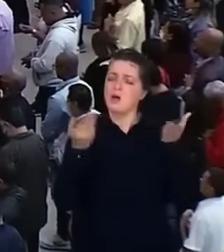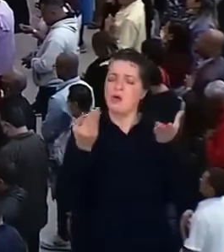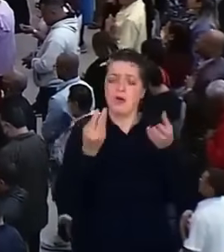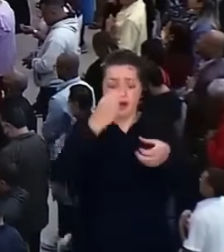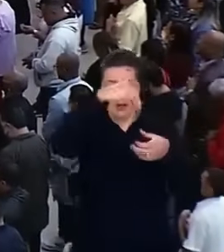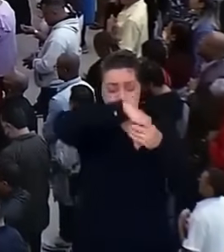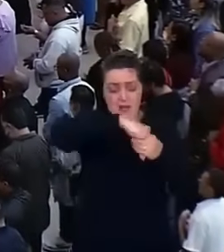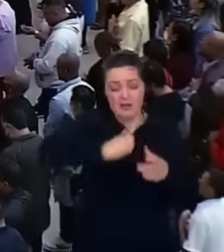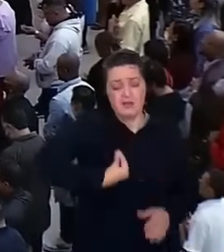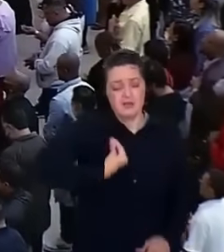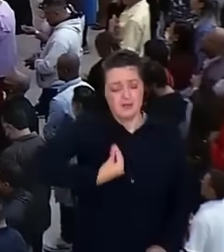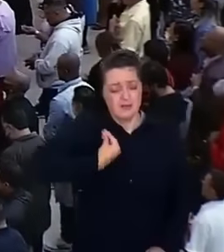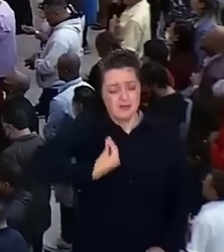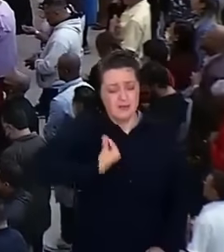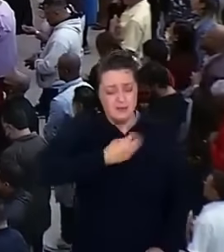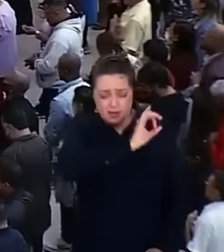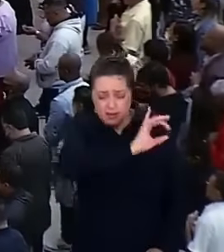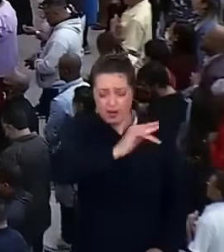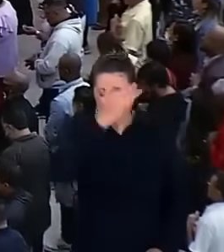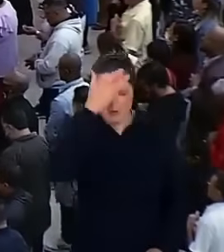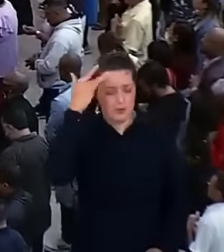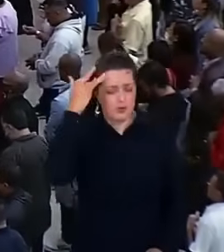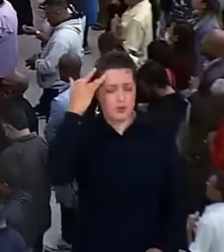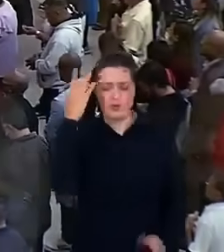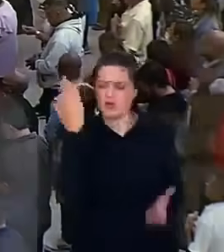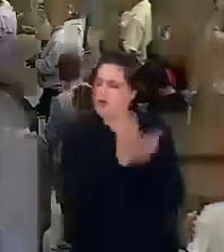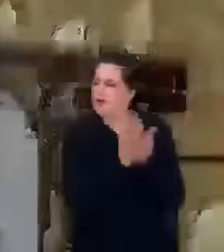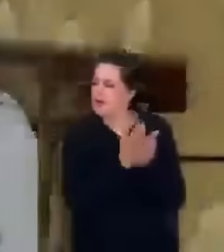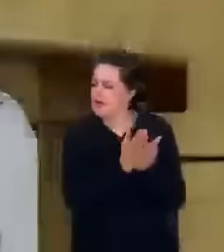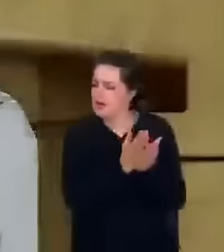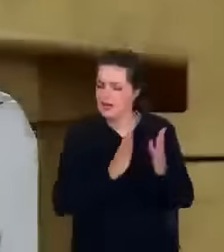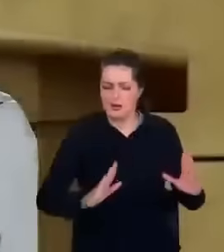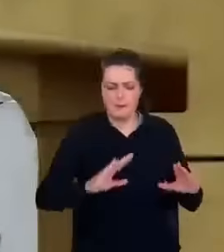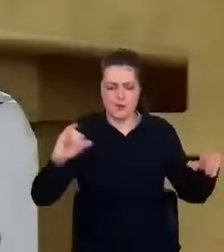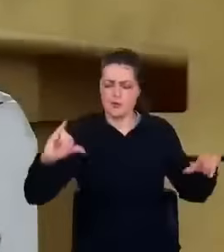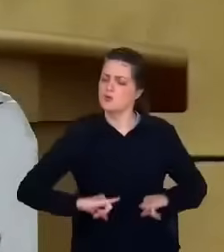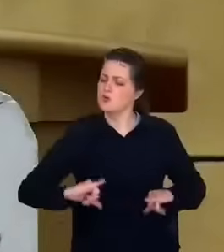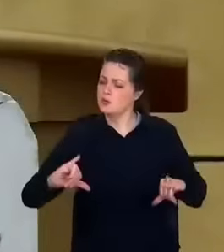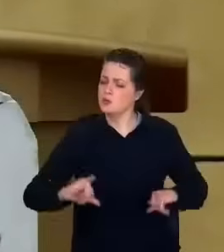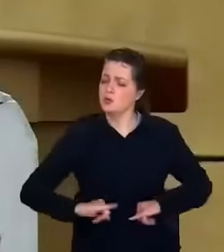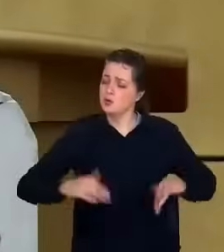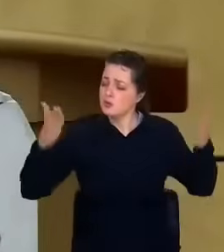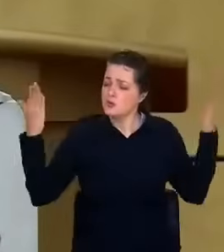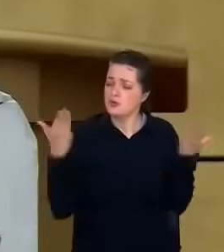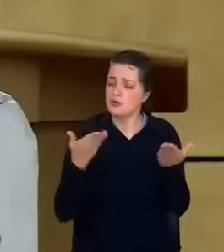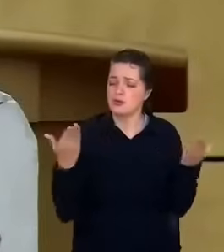neste momento, meu Pai, e dá um fim a este sofrimento.